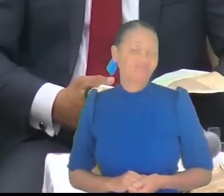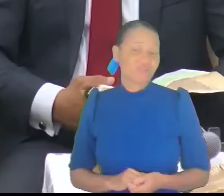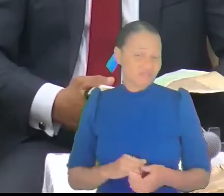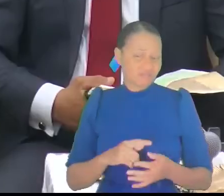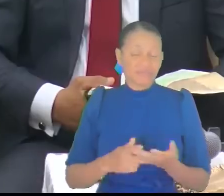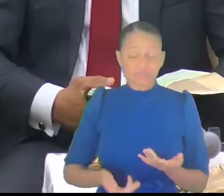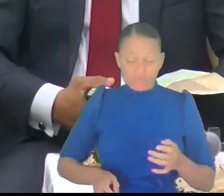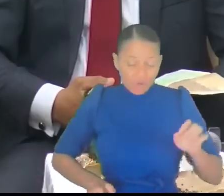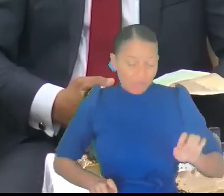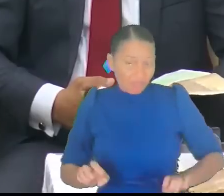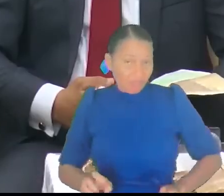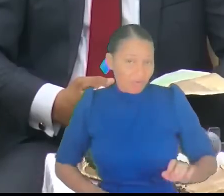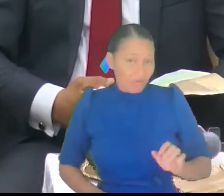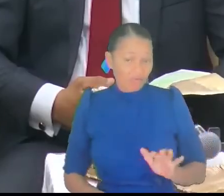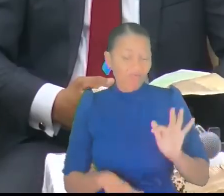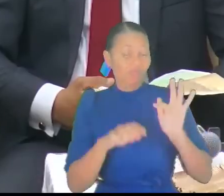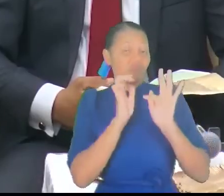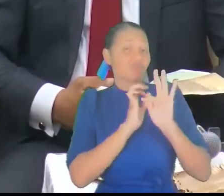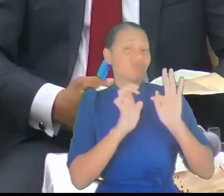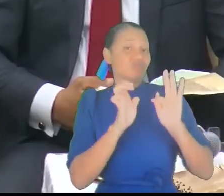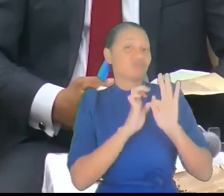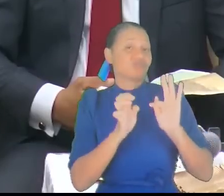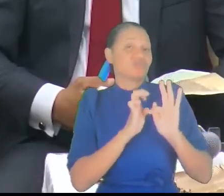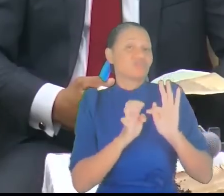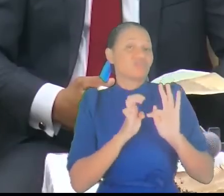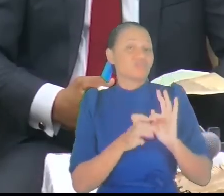Filadélfia era que a lua estava cheia.